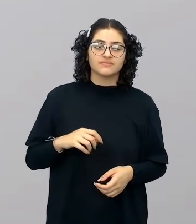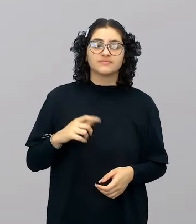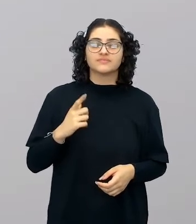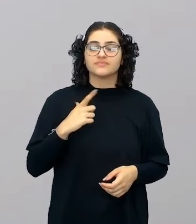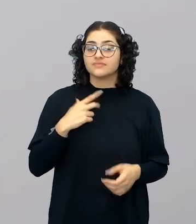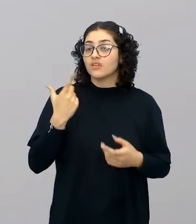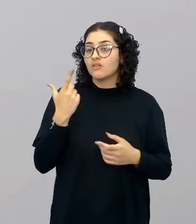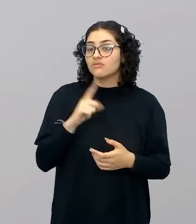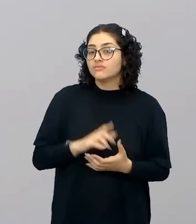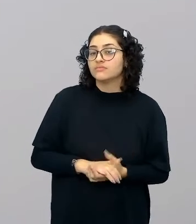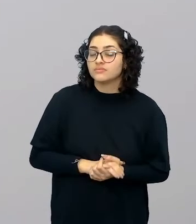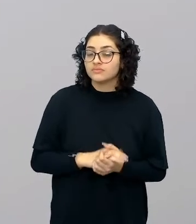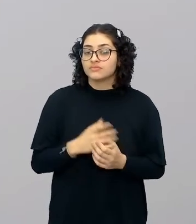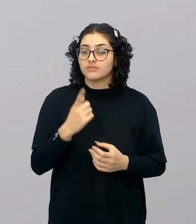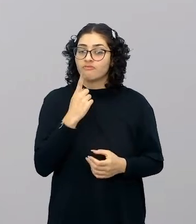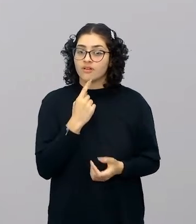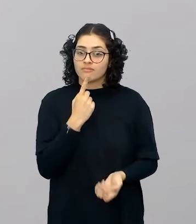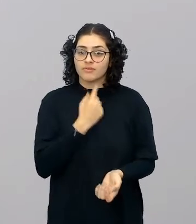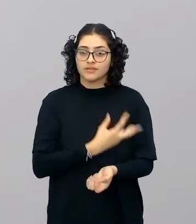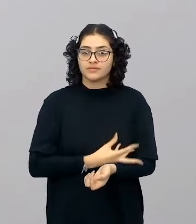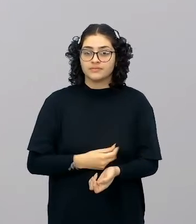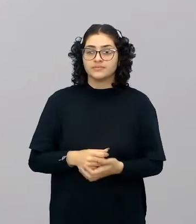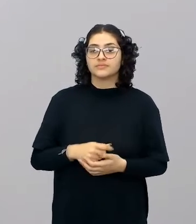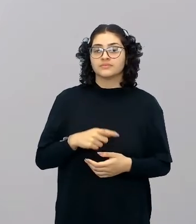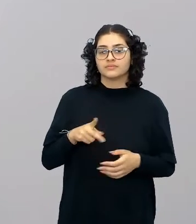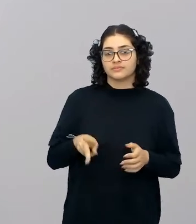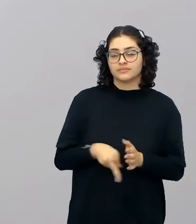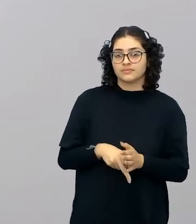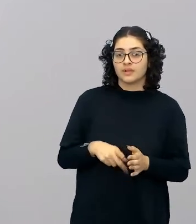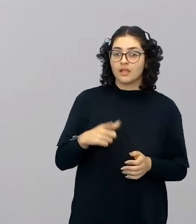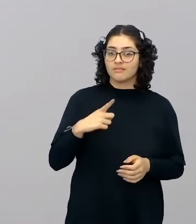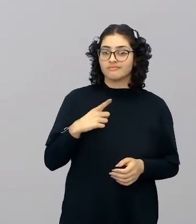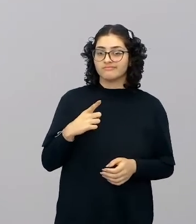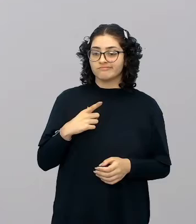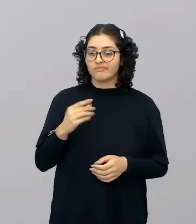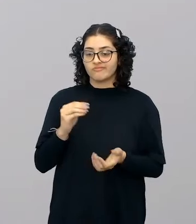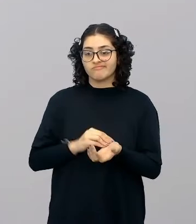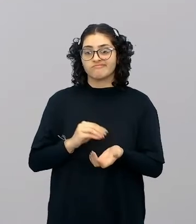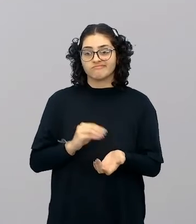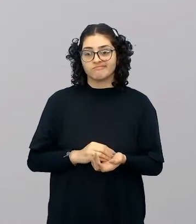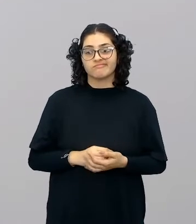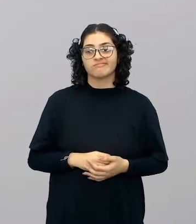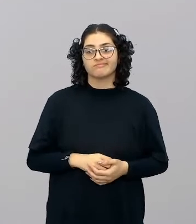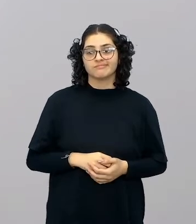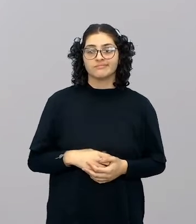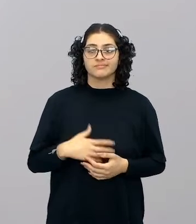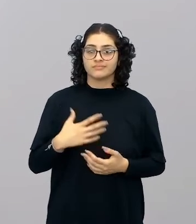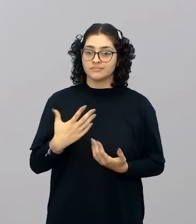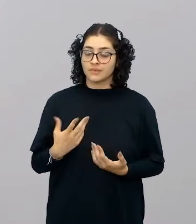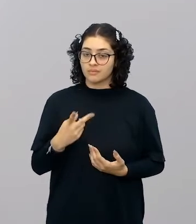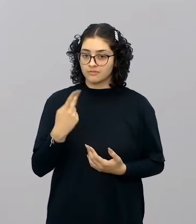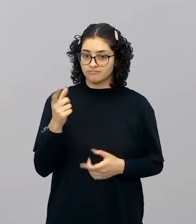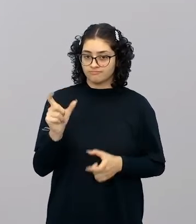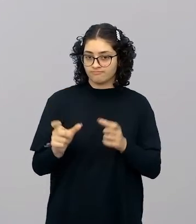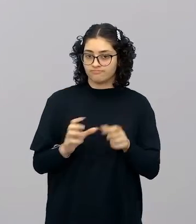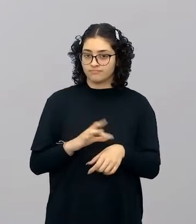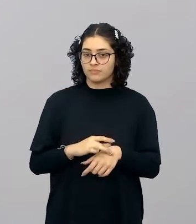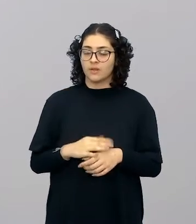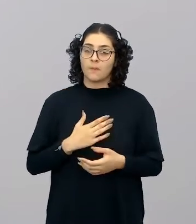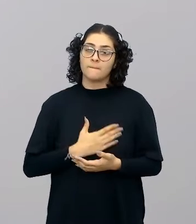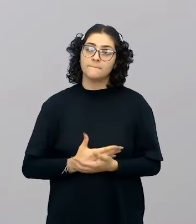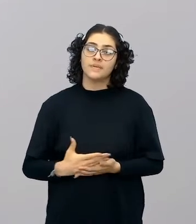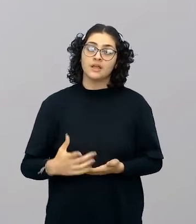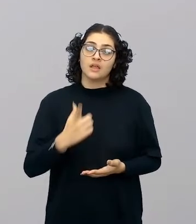realizar, então, essa coagulação sanguínea. Essa coagulação fica deficiente e, por causa disso, os hemofílicos acabam